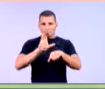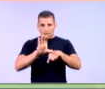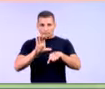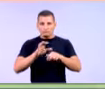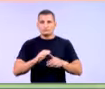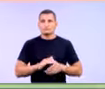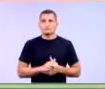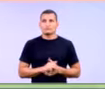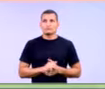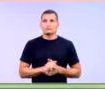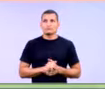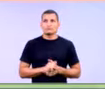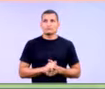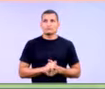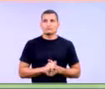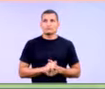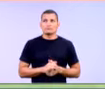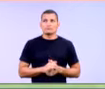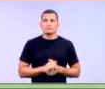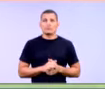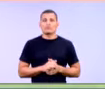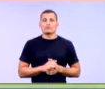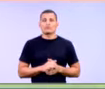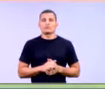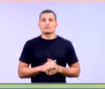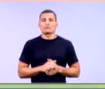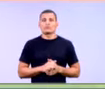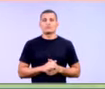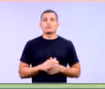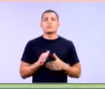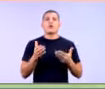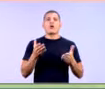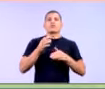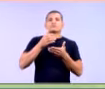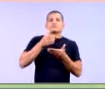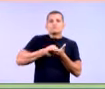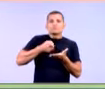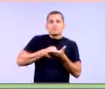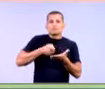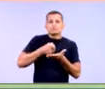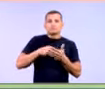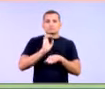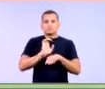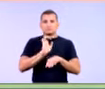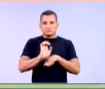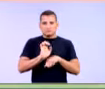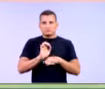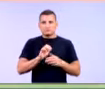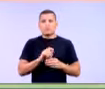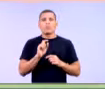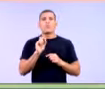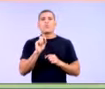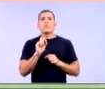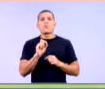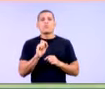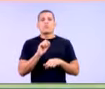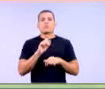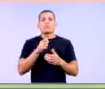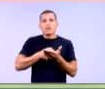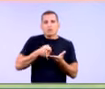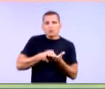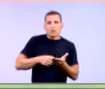curso. Quando que o estágio ele é obrigatório, né? O que define como obrigatório e